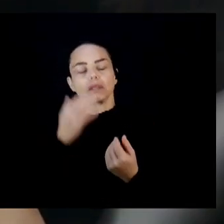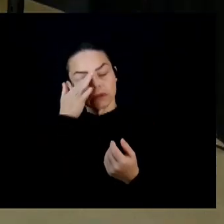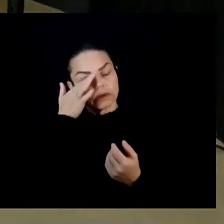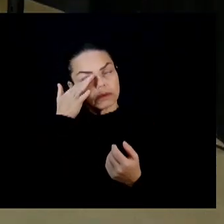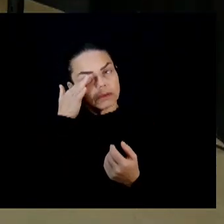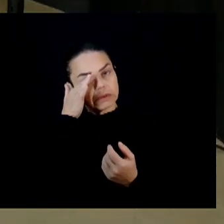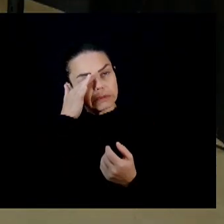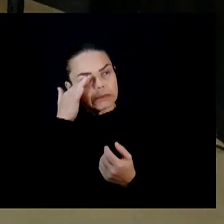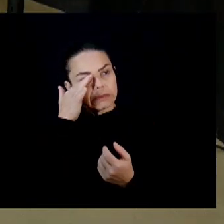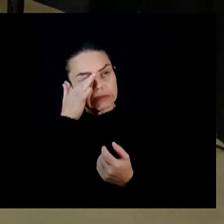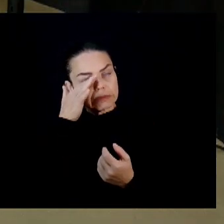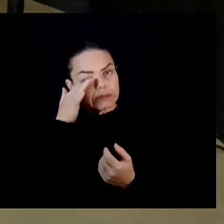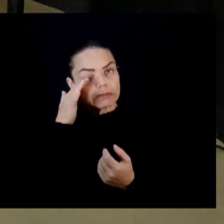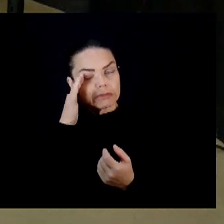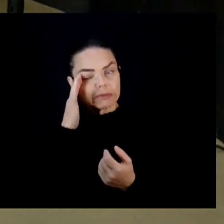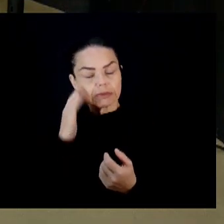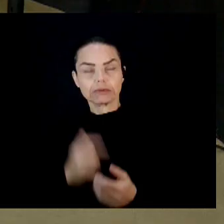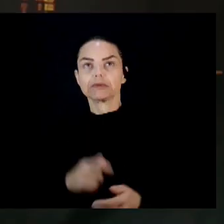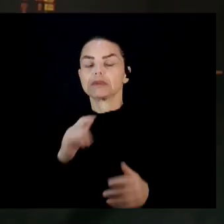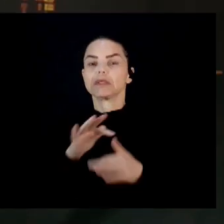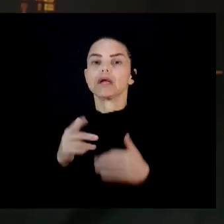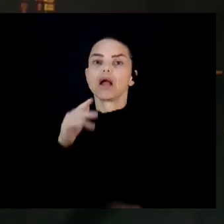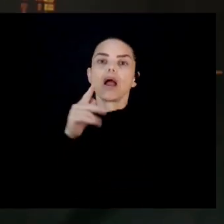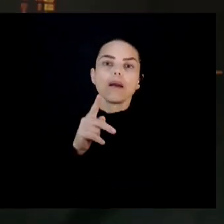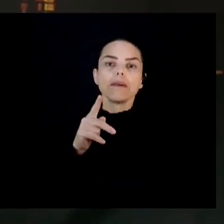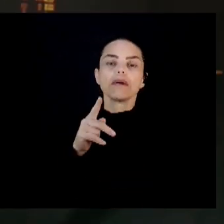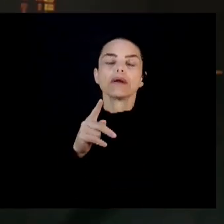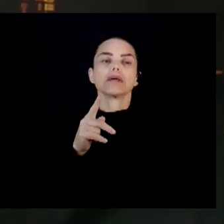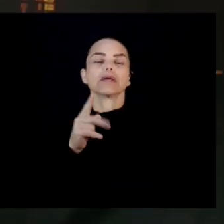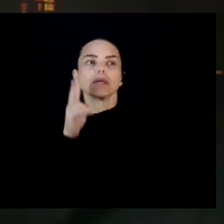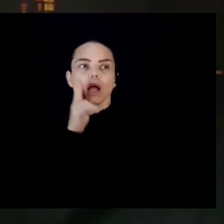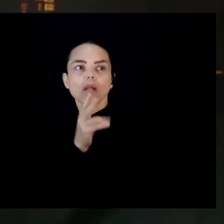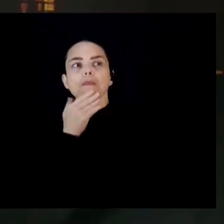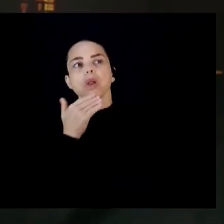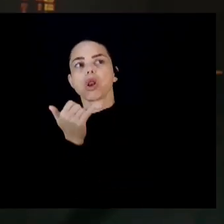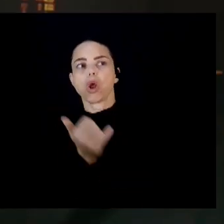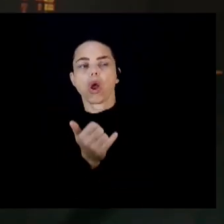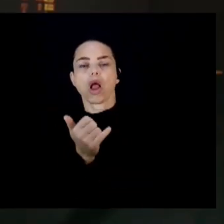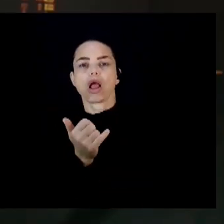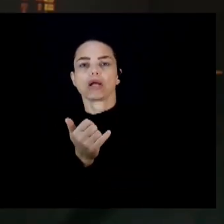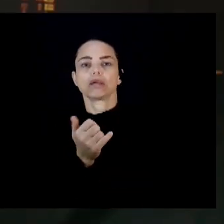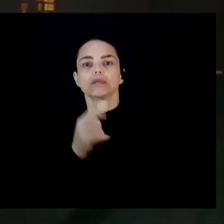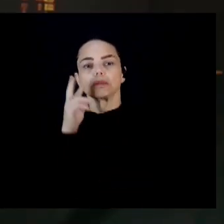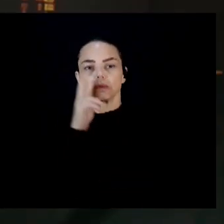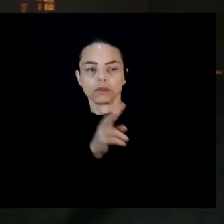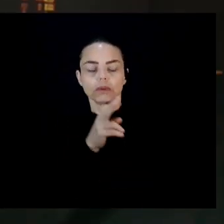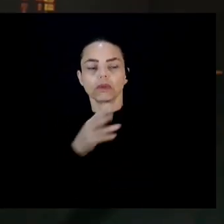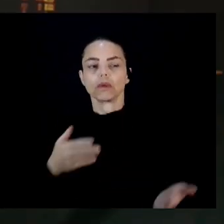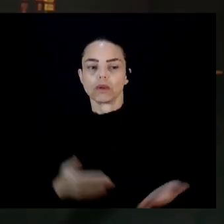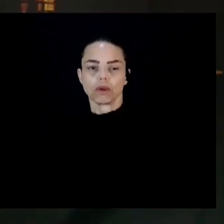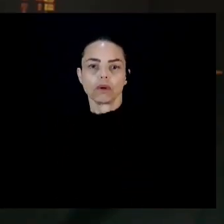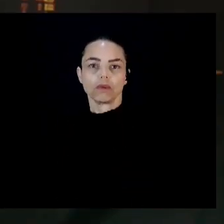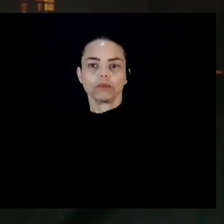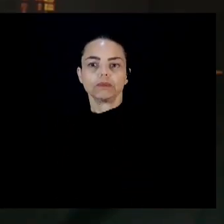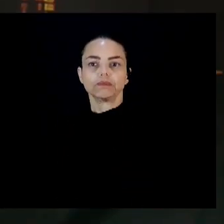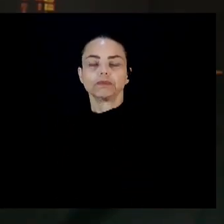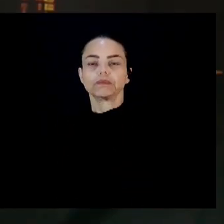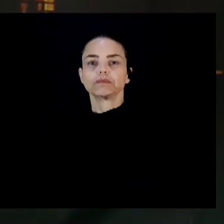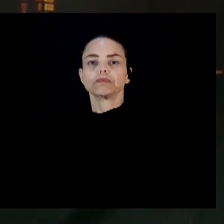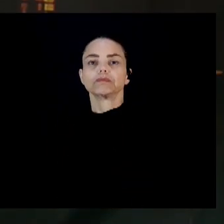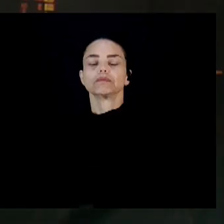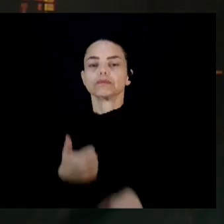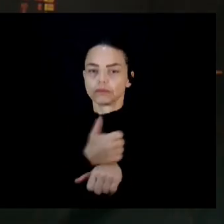que entra o tal do performar. Inclusive, recentemente, eu vi um profissional